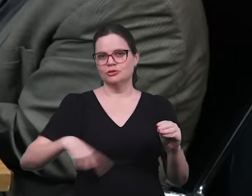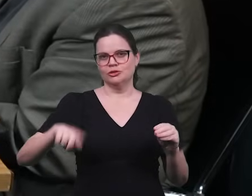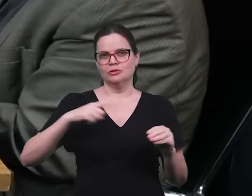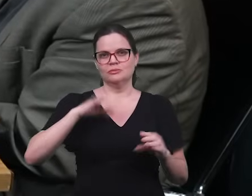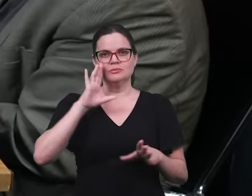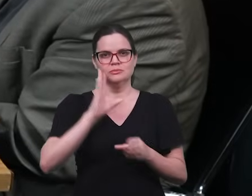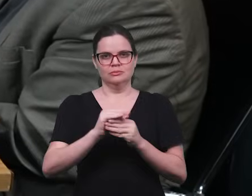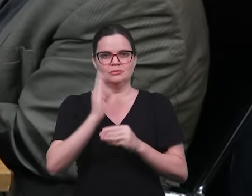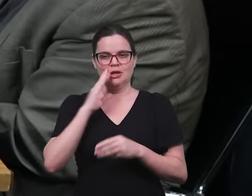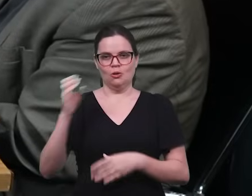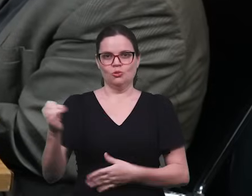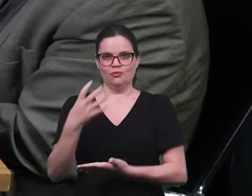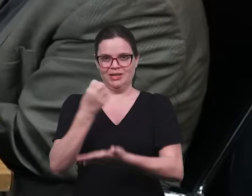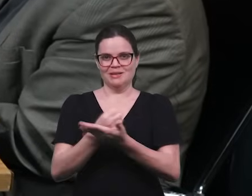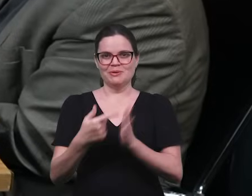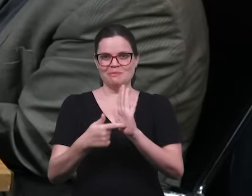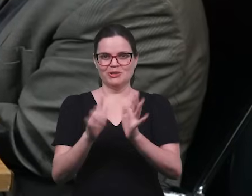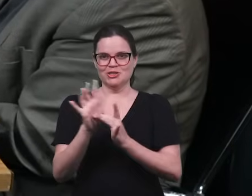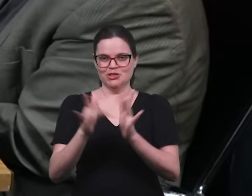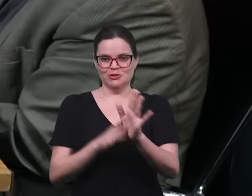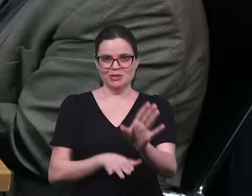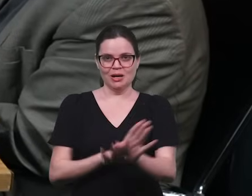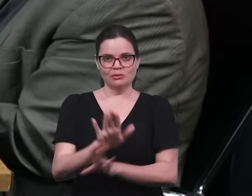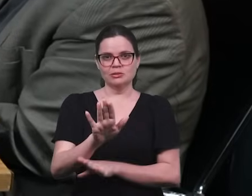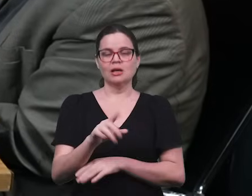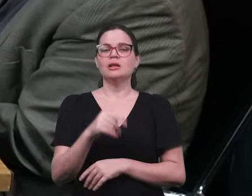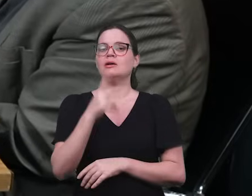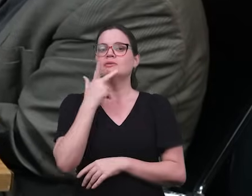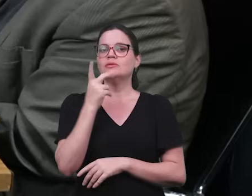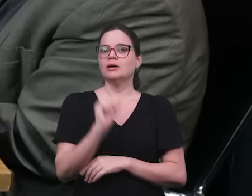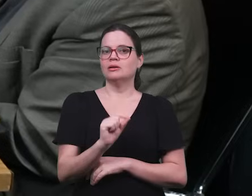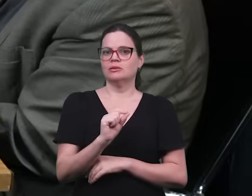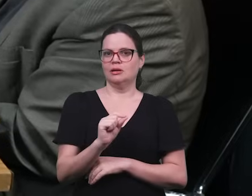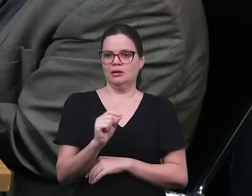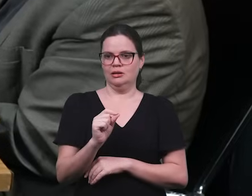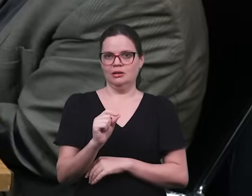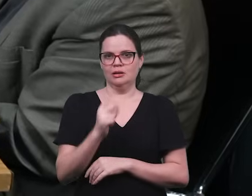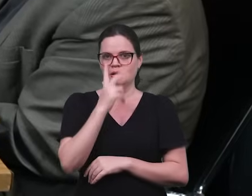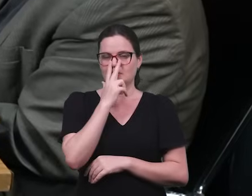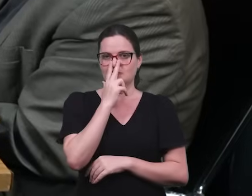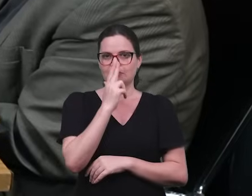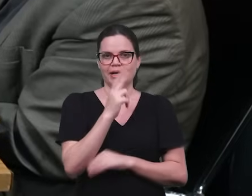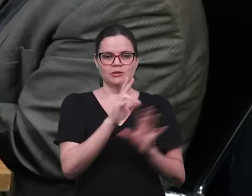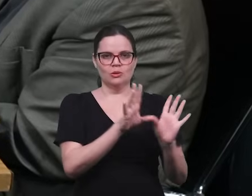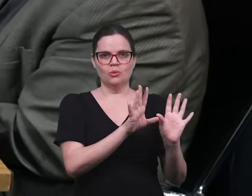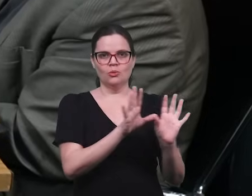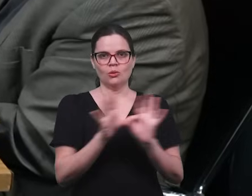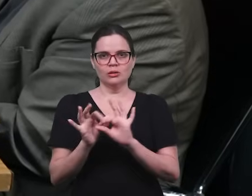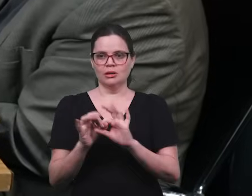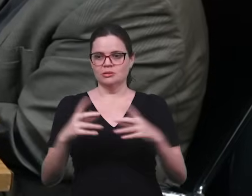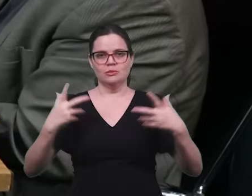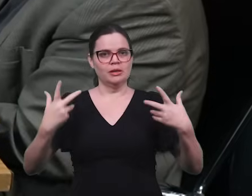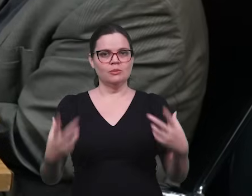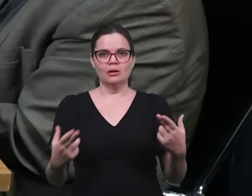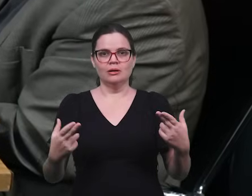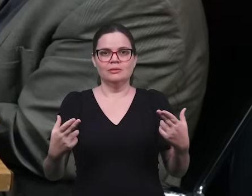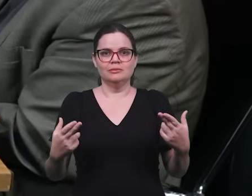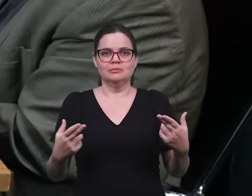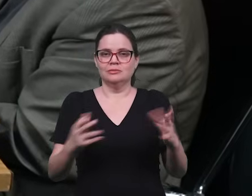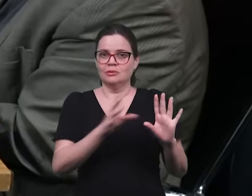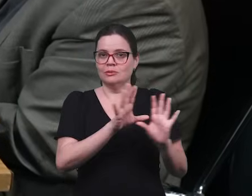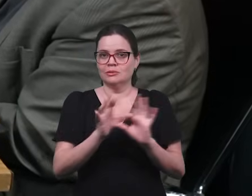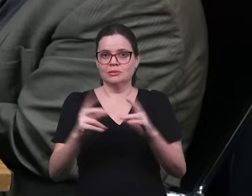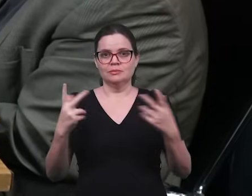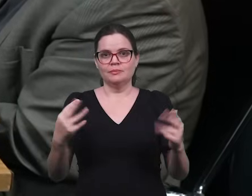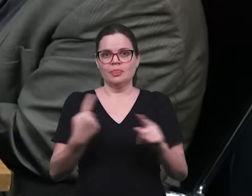nós, no chamado Novo Testamento, ela não está isolada do contexto da obra do Espírito Santo.